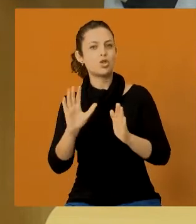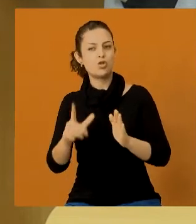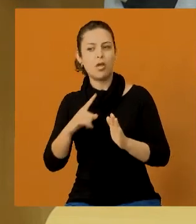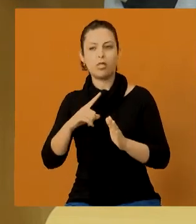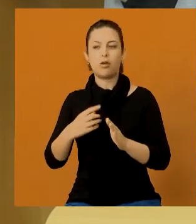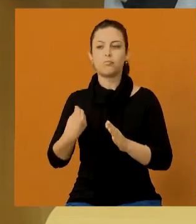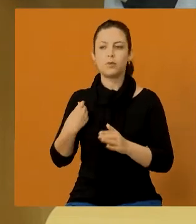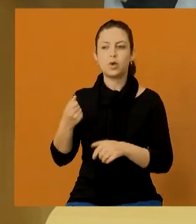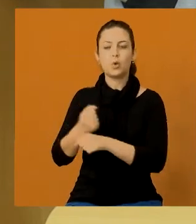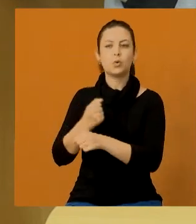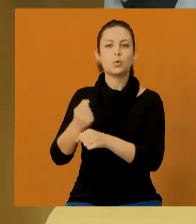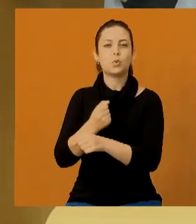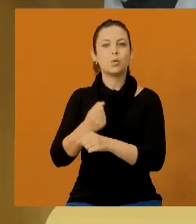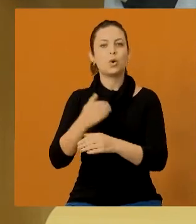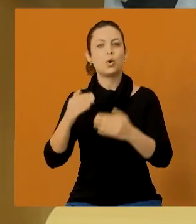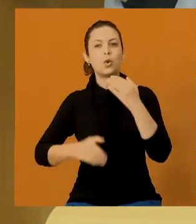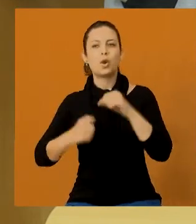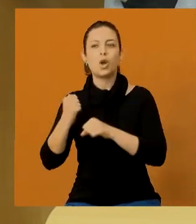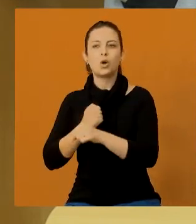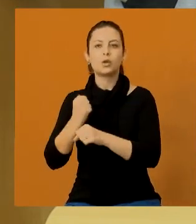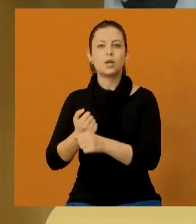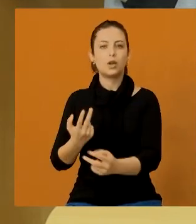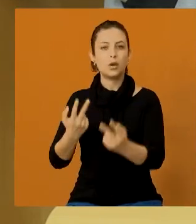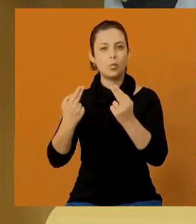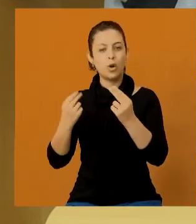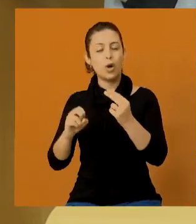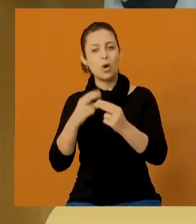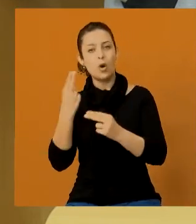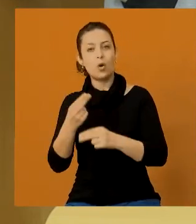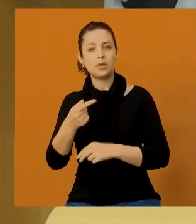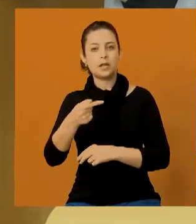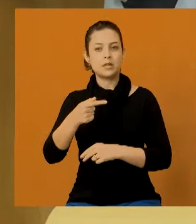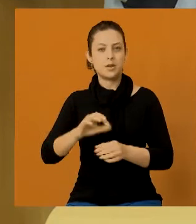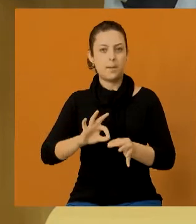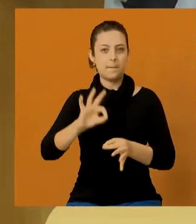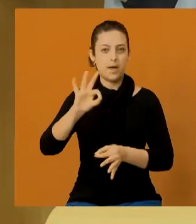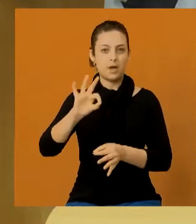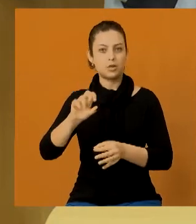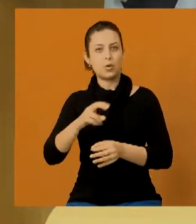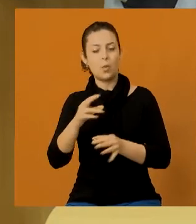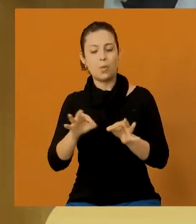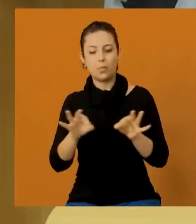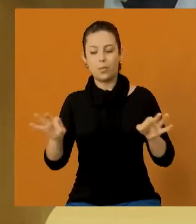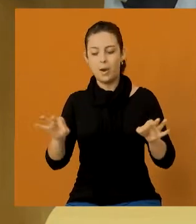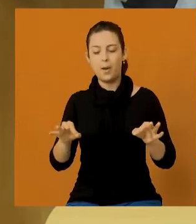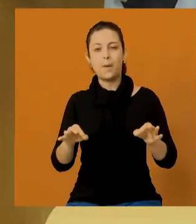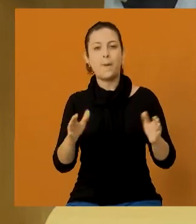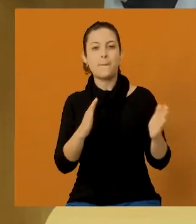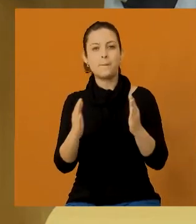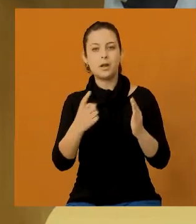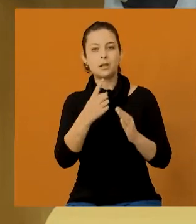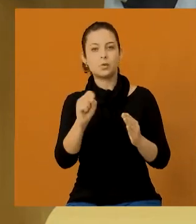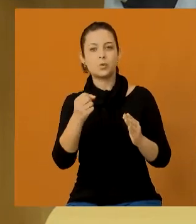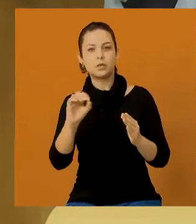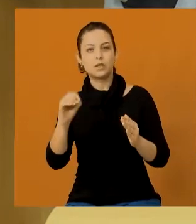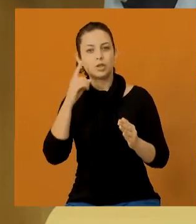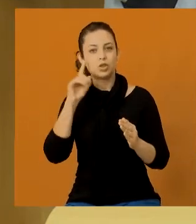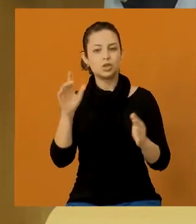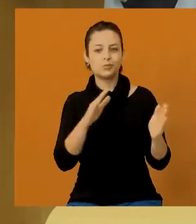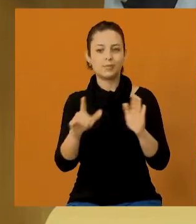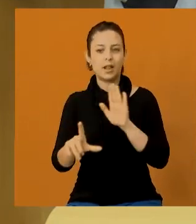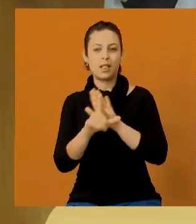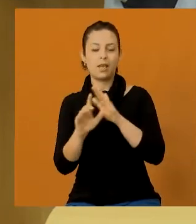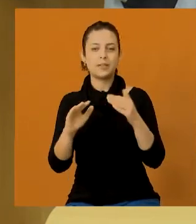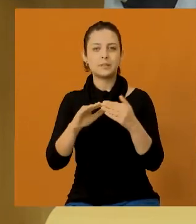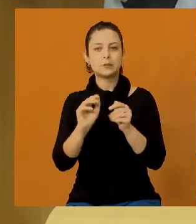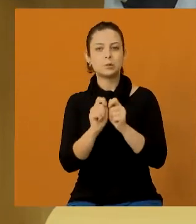existentes, com testada construída igual ou superior a 7 metros, o prazo de 180 dias para se adequarem à lei que